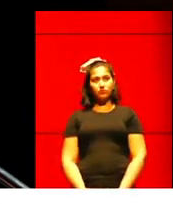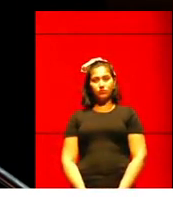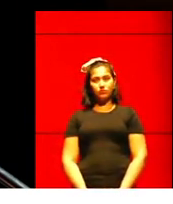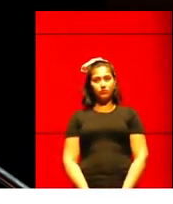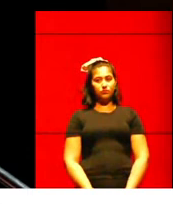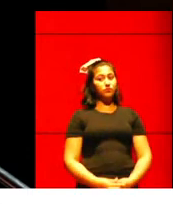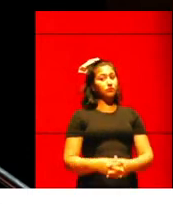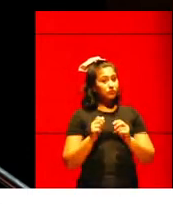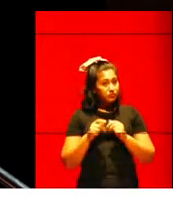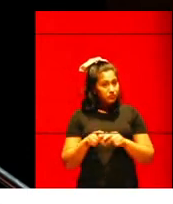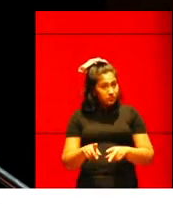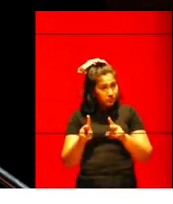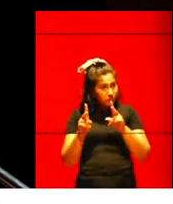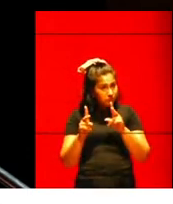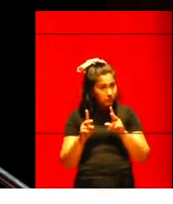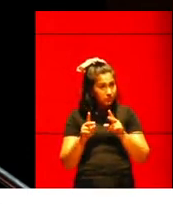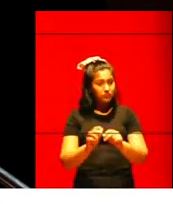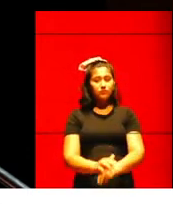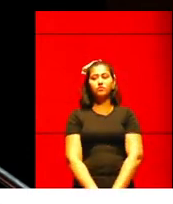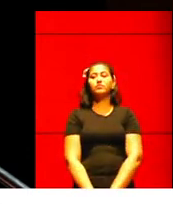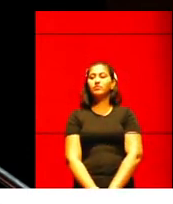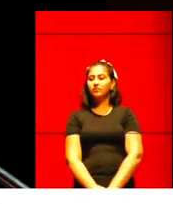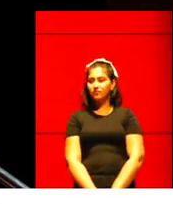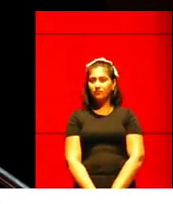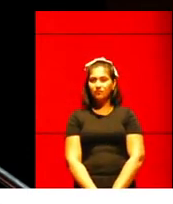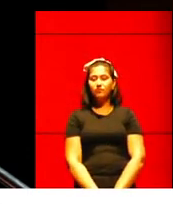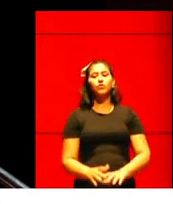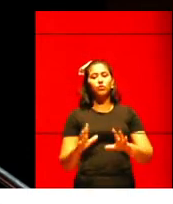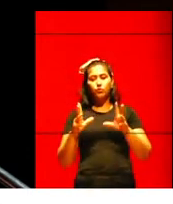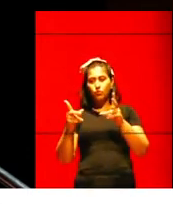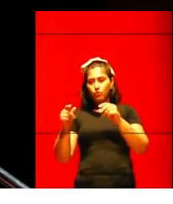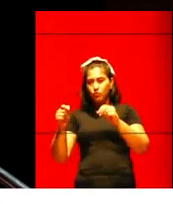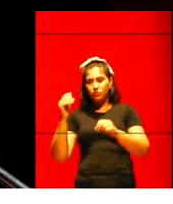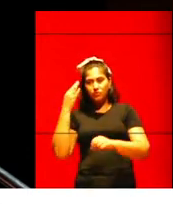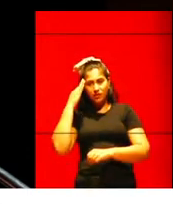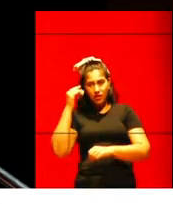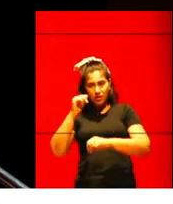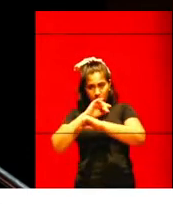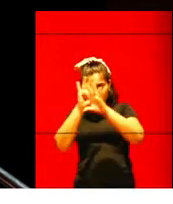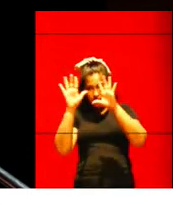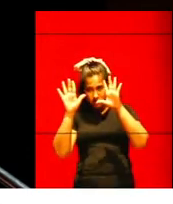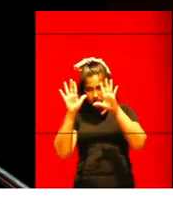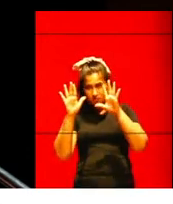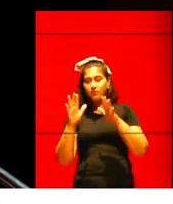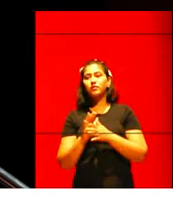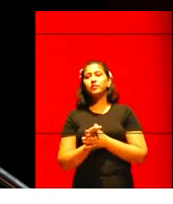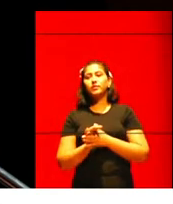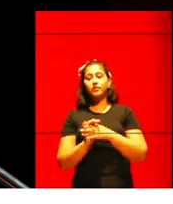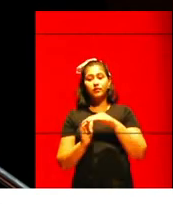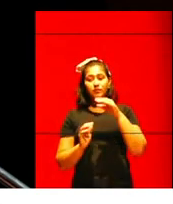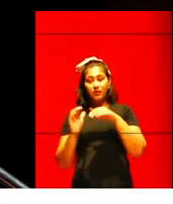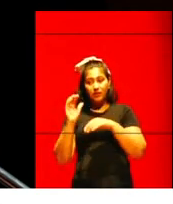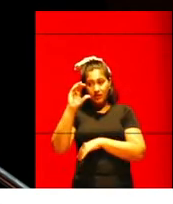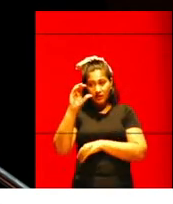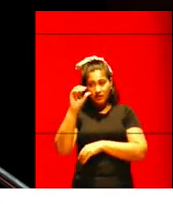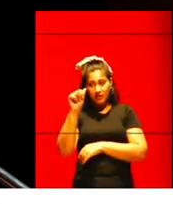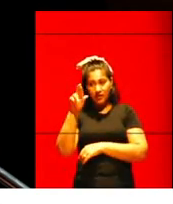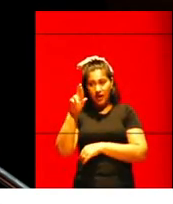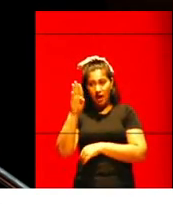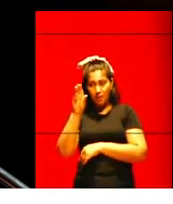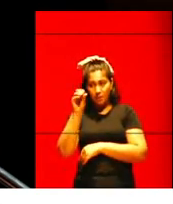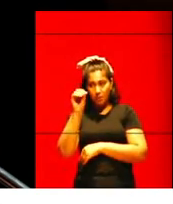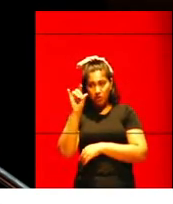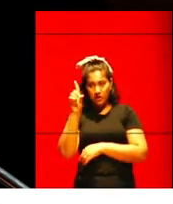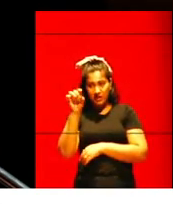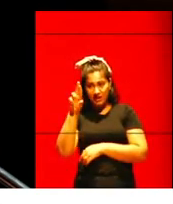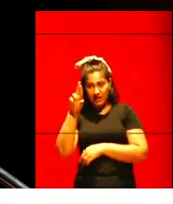Posso continuar, pessoal? Tá todo mundo compreendendo? Carboidrato. Eu tô colocando a mão assim, não é por causa do sol, não. É por causa da